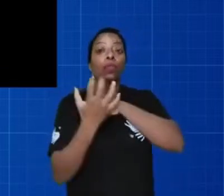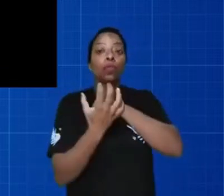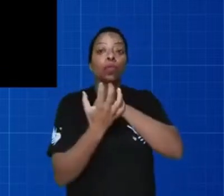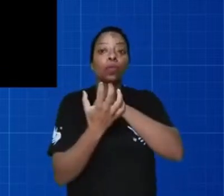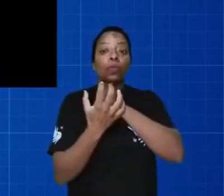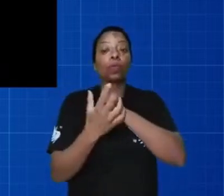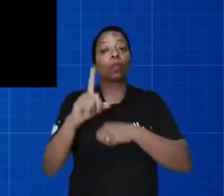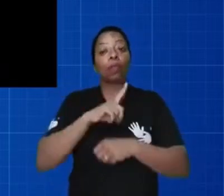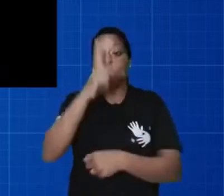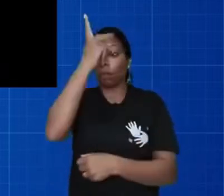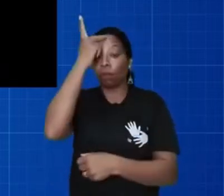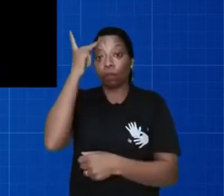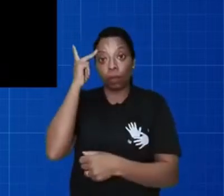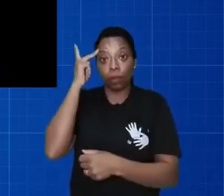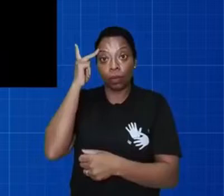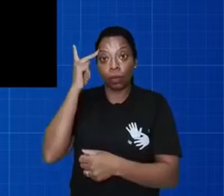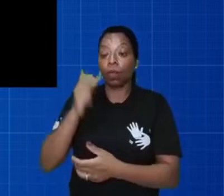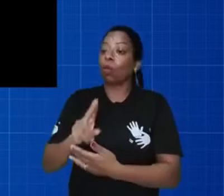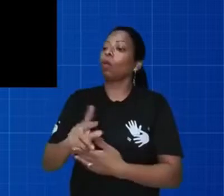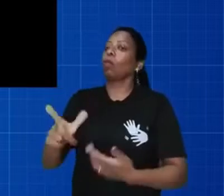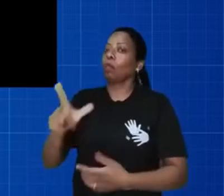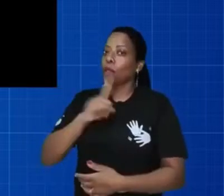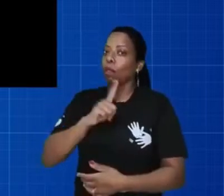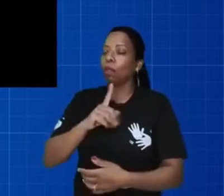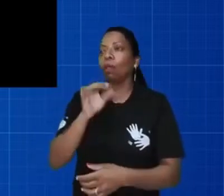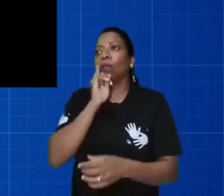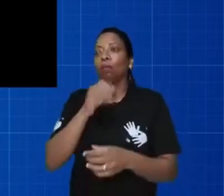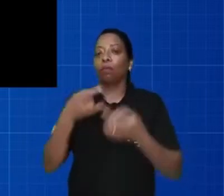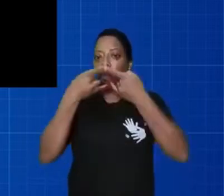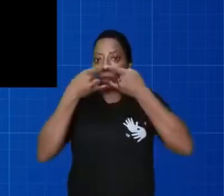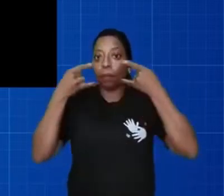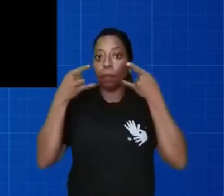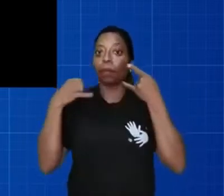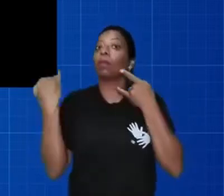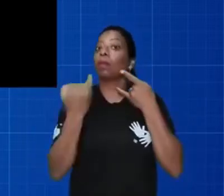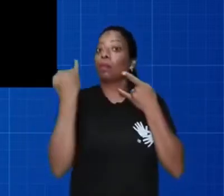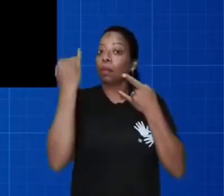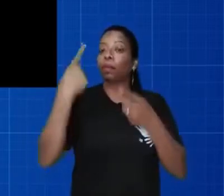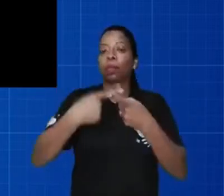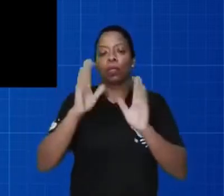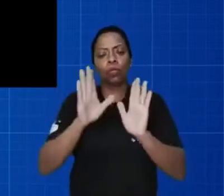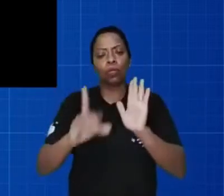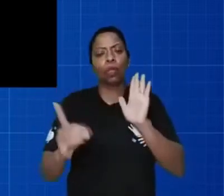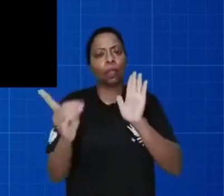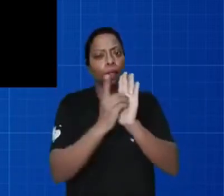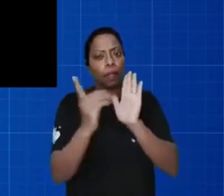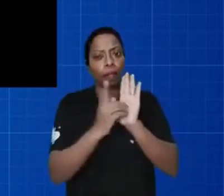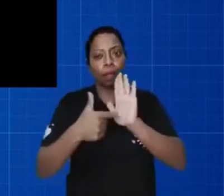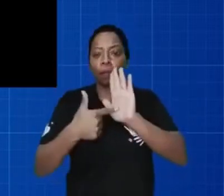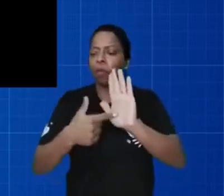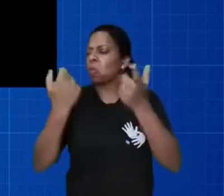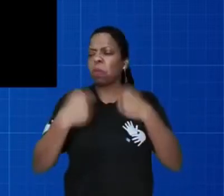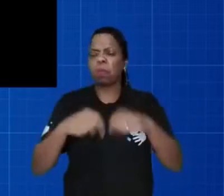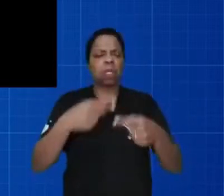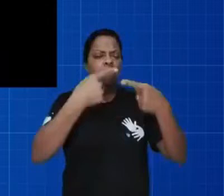são sintomáticas, né, é importante o uso da máscara. A gente sabe que já teve, né, uma questão de decreto que liberou o